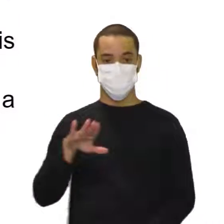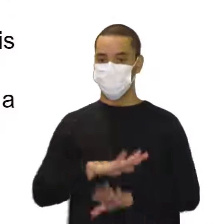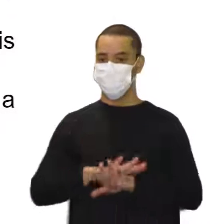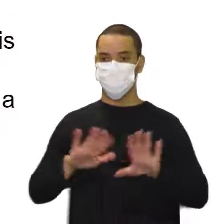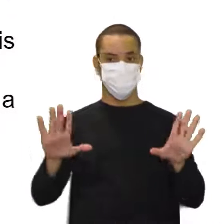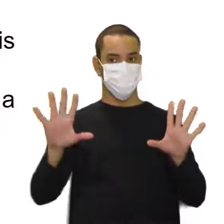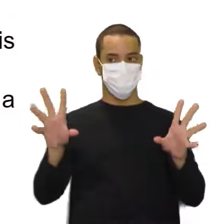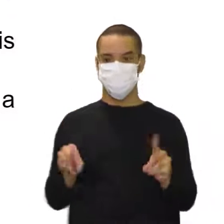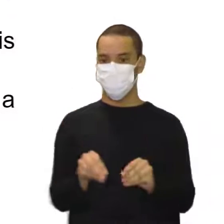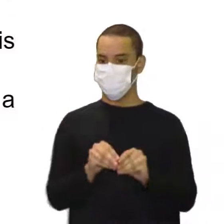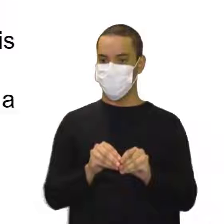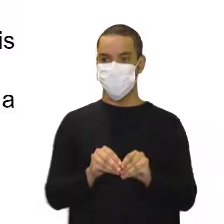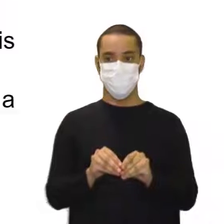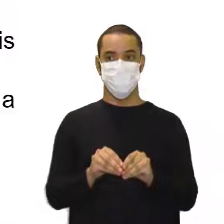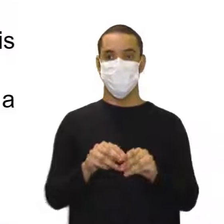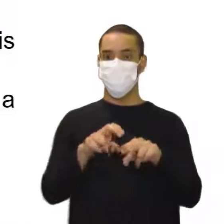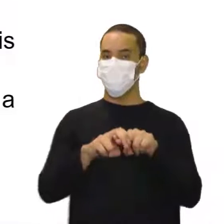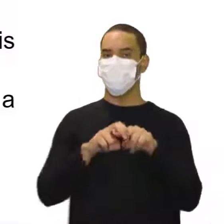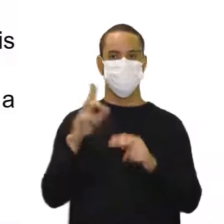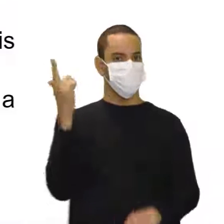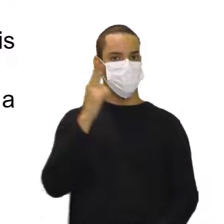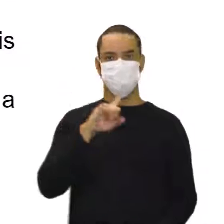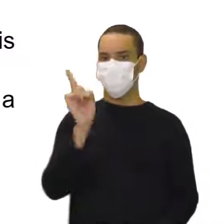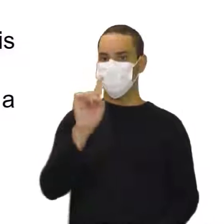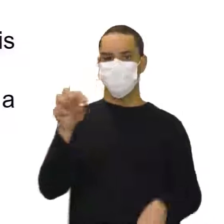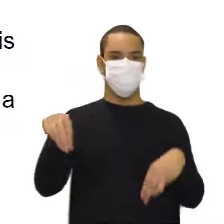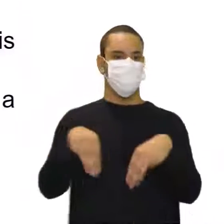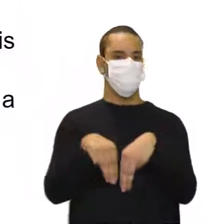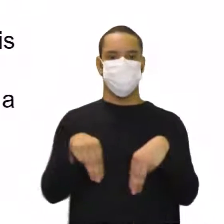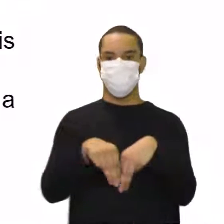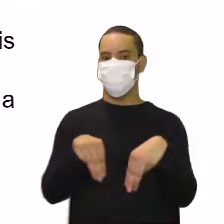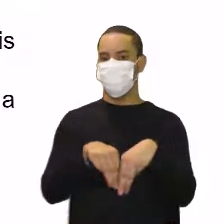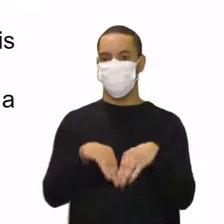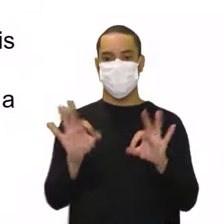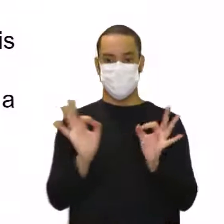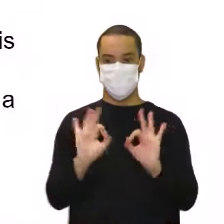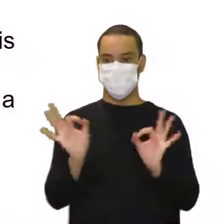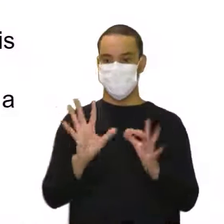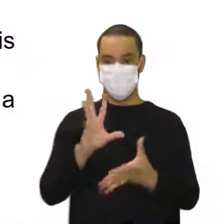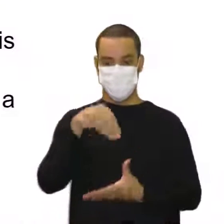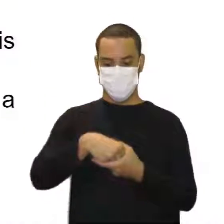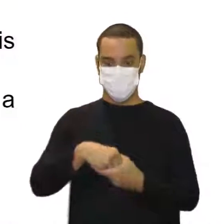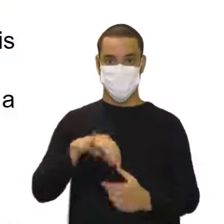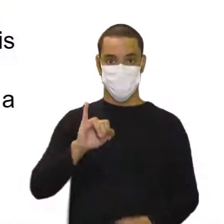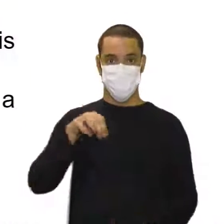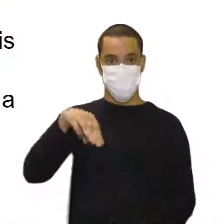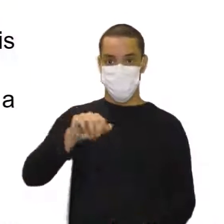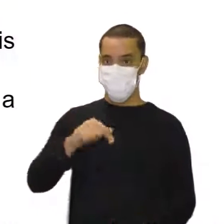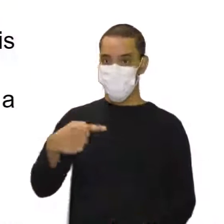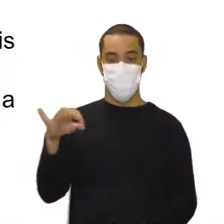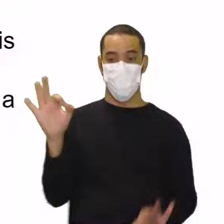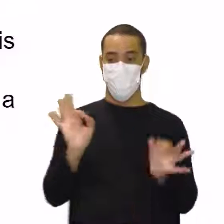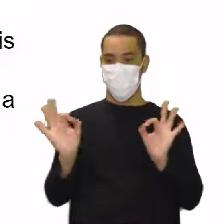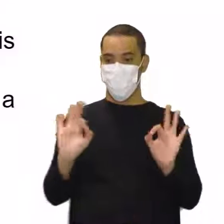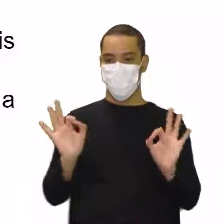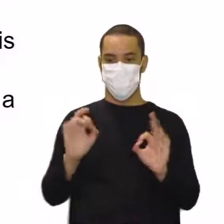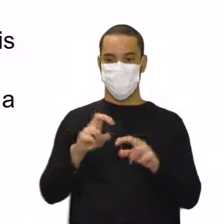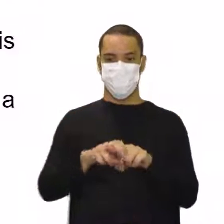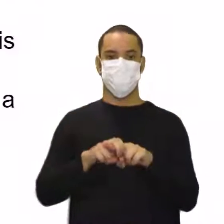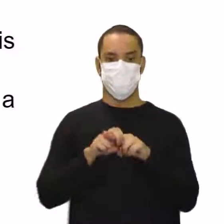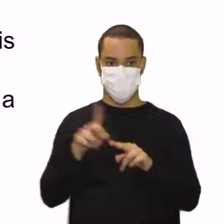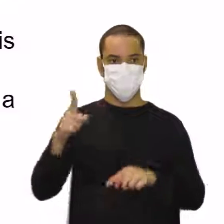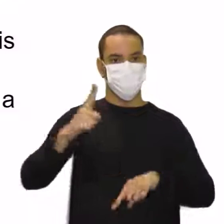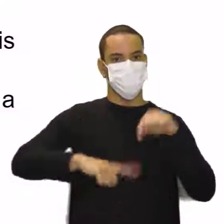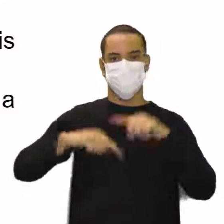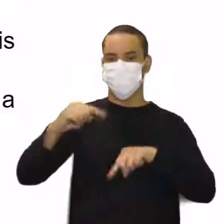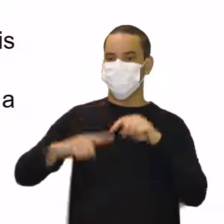não vai conseguir, né, magnetizar elas sobre a ação de um ímã permanente. Então, esse